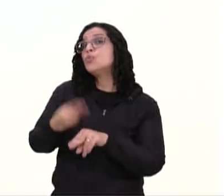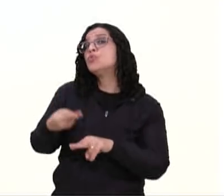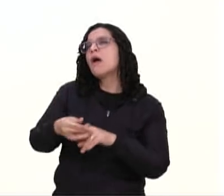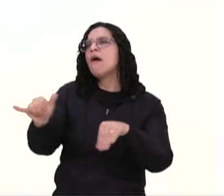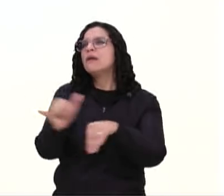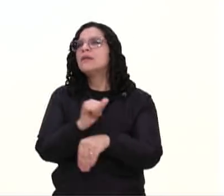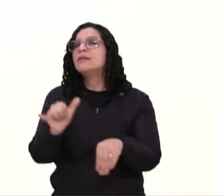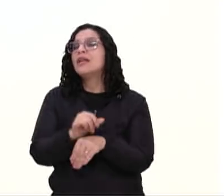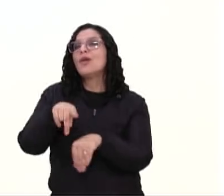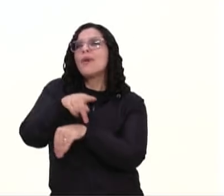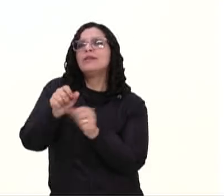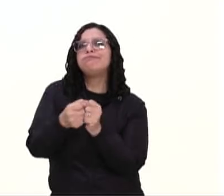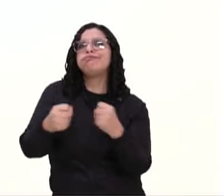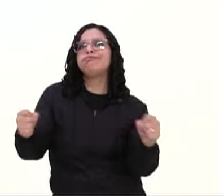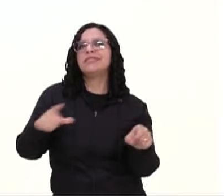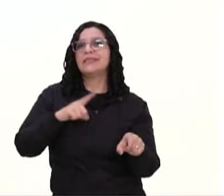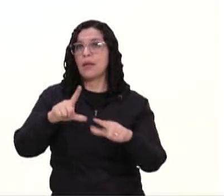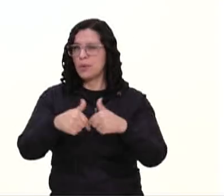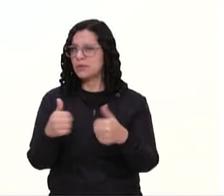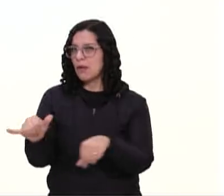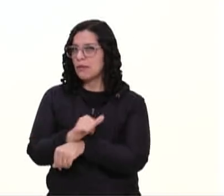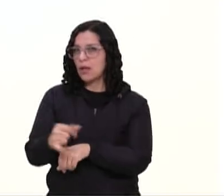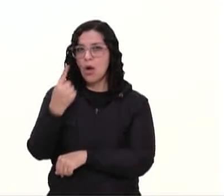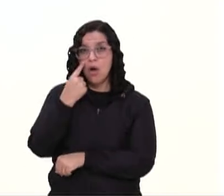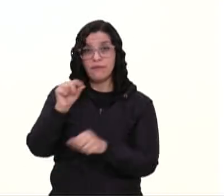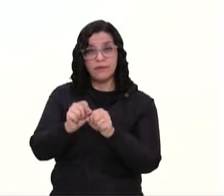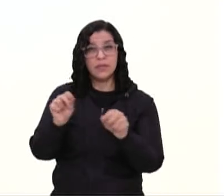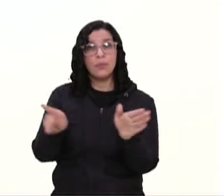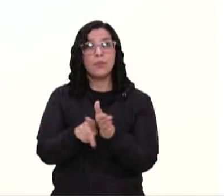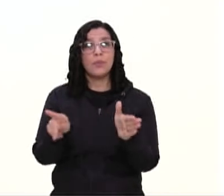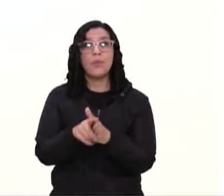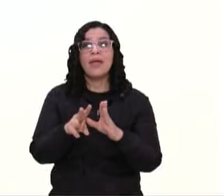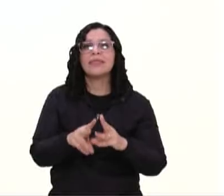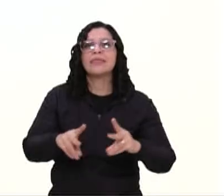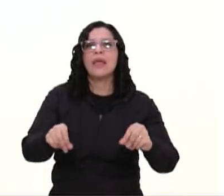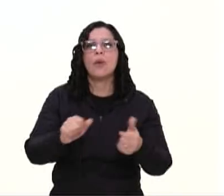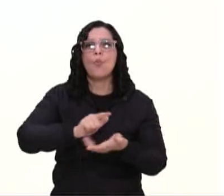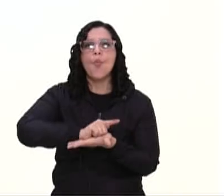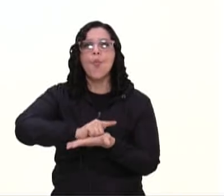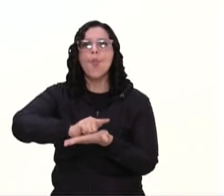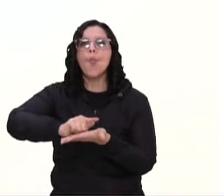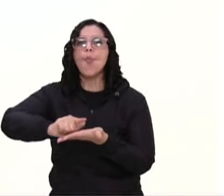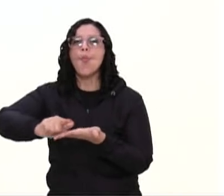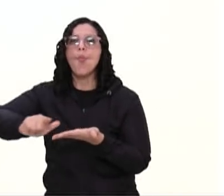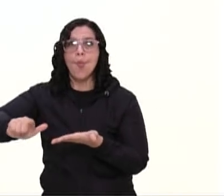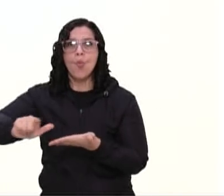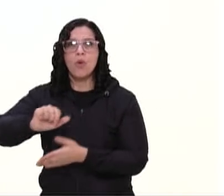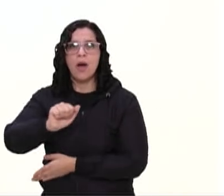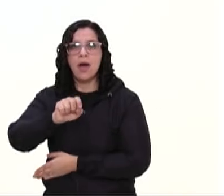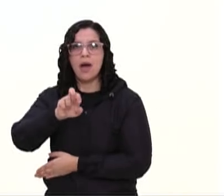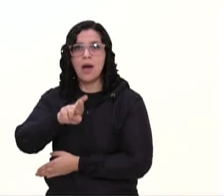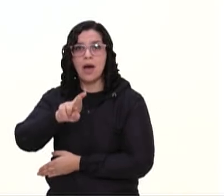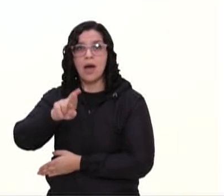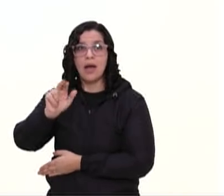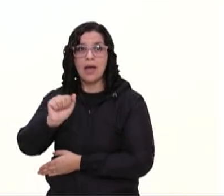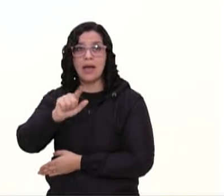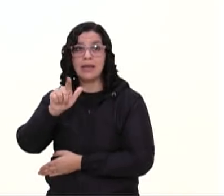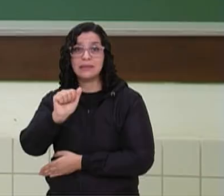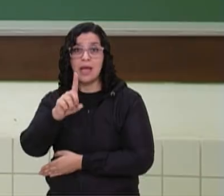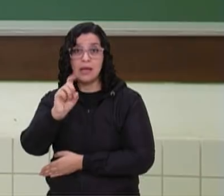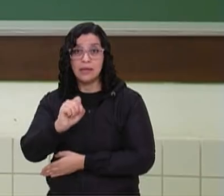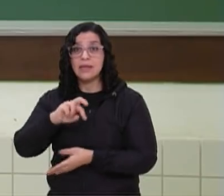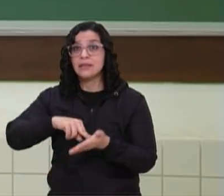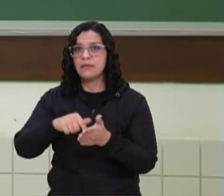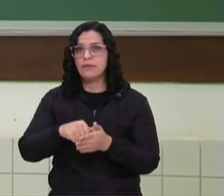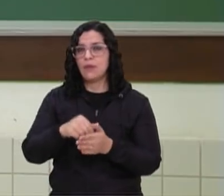Rússia para a defesa dela. Como que ele vai fazer? Ele vai usar a tática da terra arrasada. Essa estratégia aí, o exército russo, ele ia